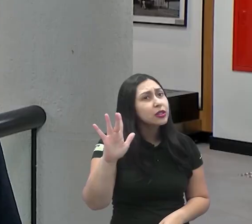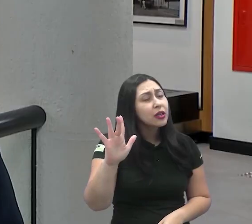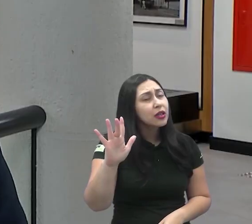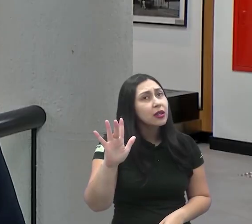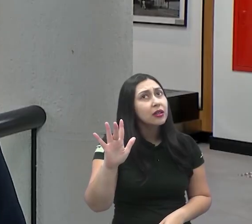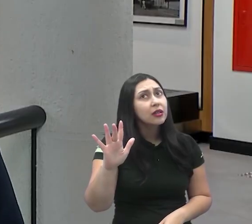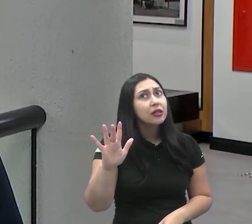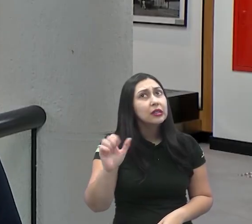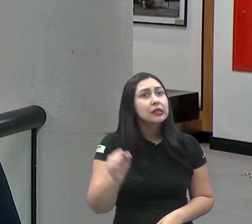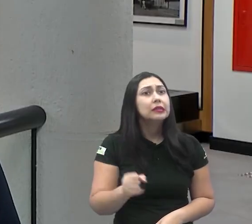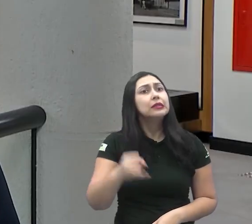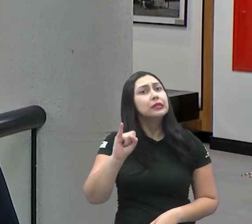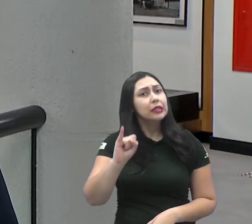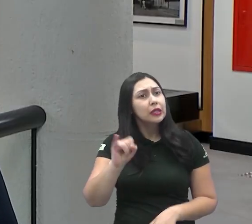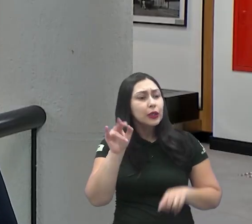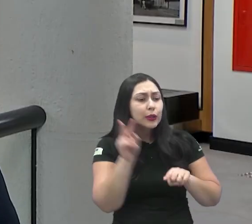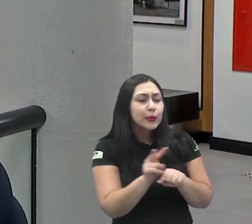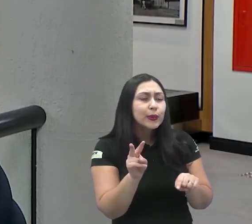homem desse